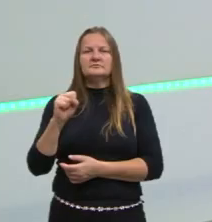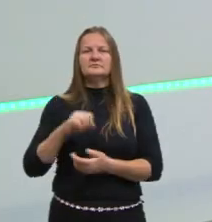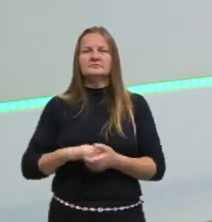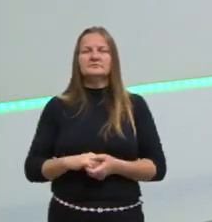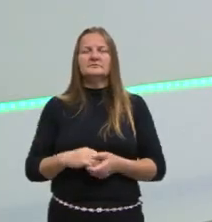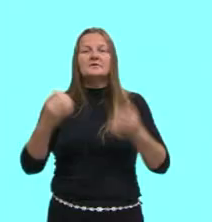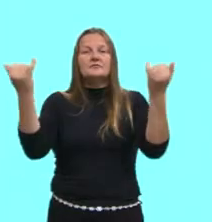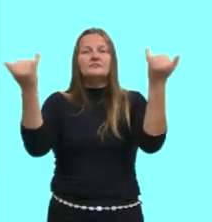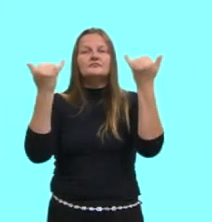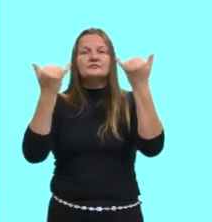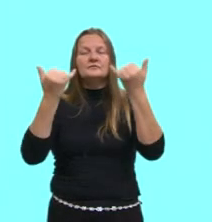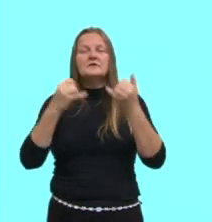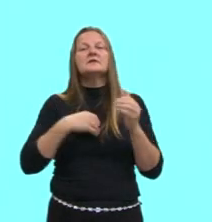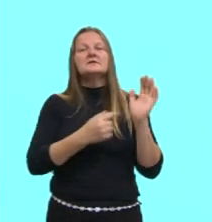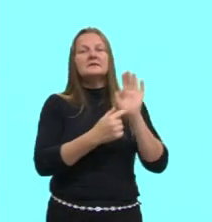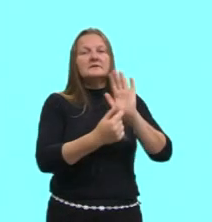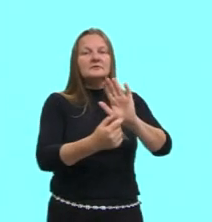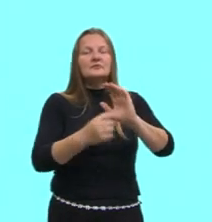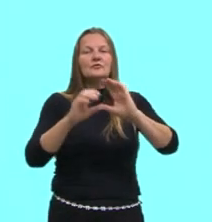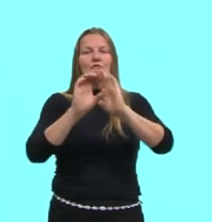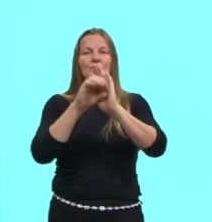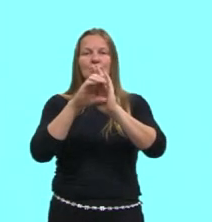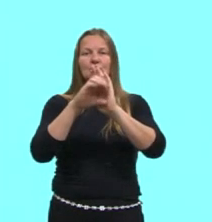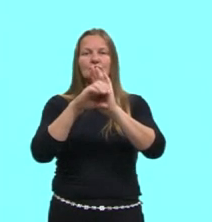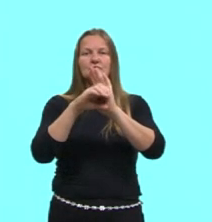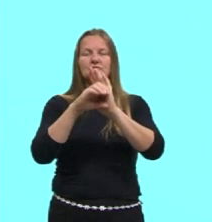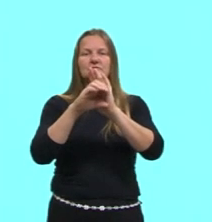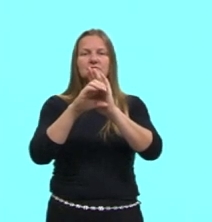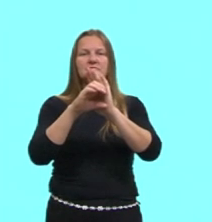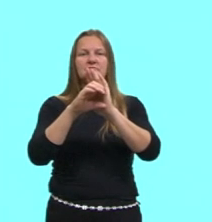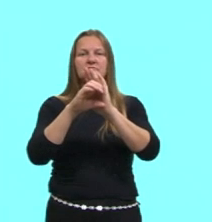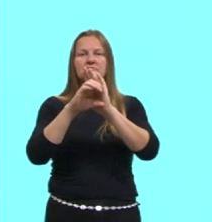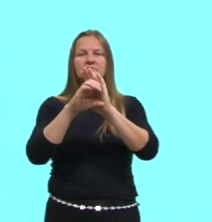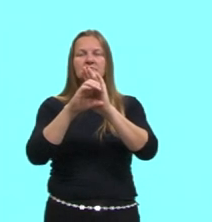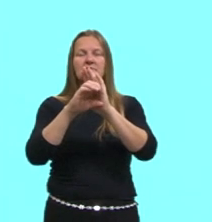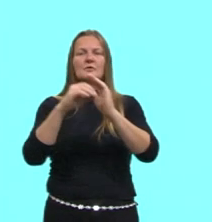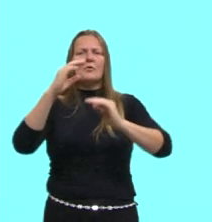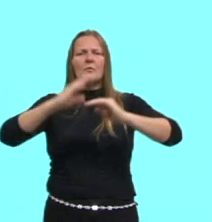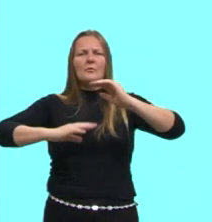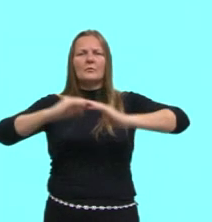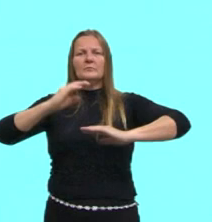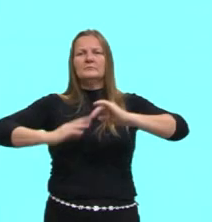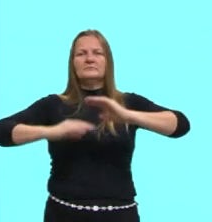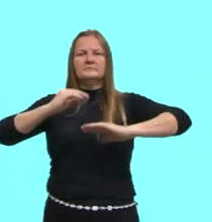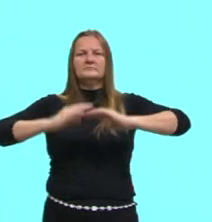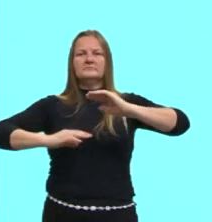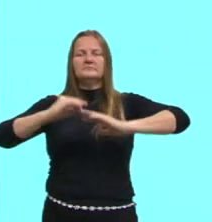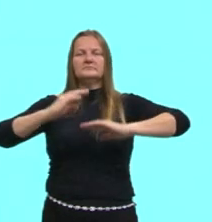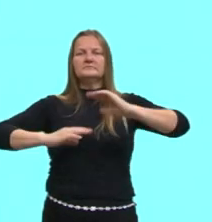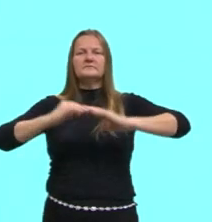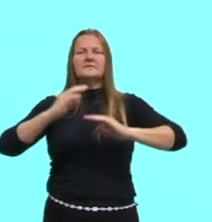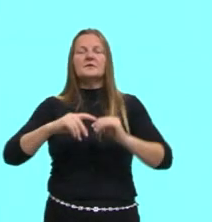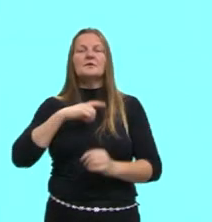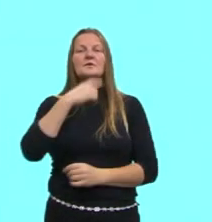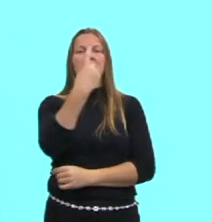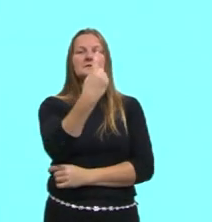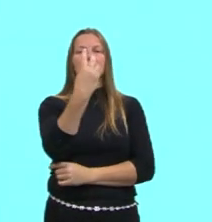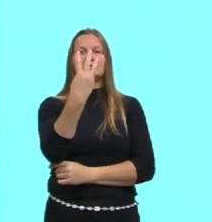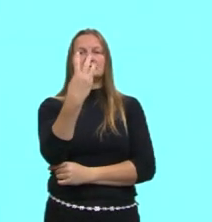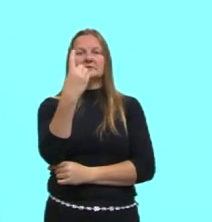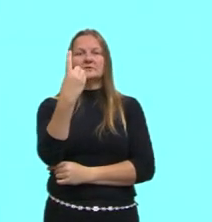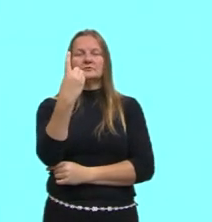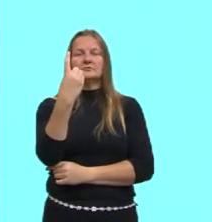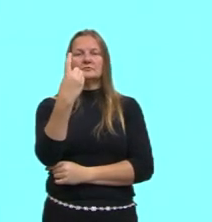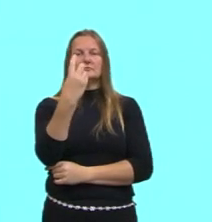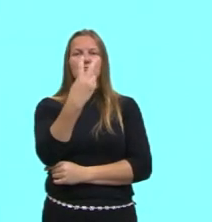enunciando trazendo os conceitos e questionando essa aplicação deles então na questão 131 do Enem de